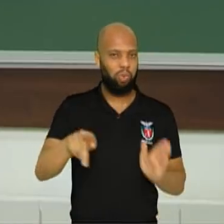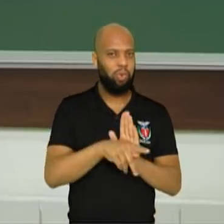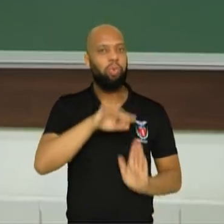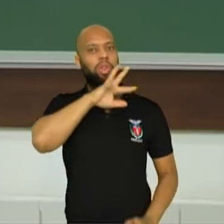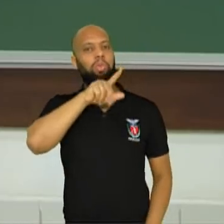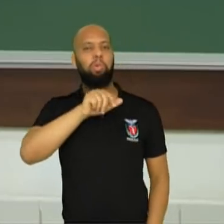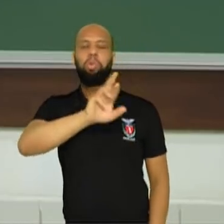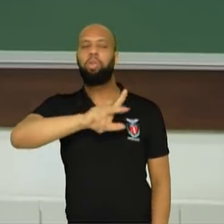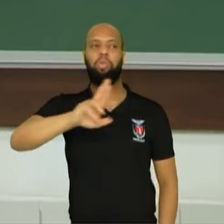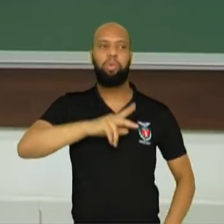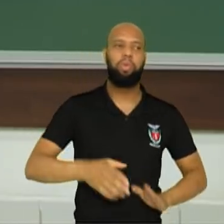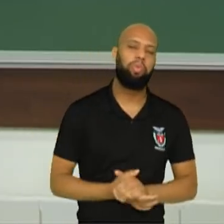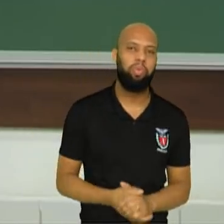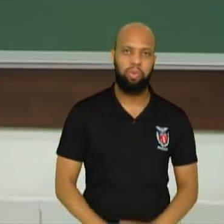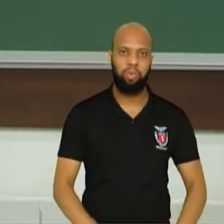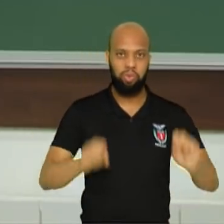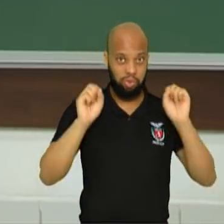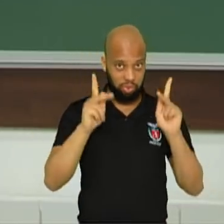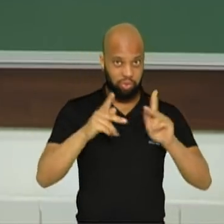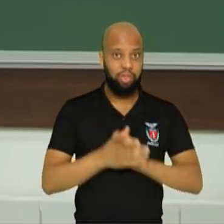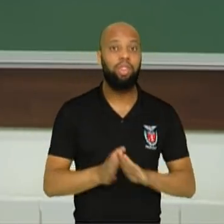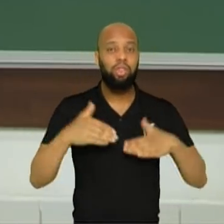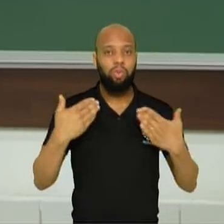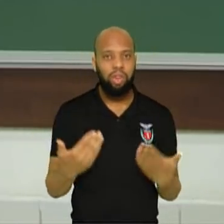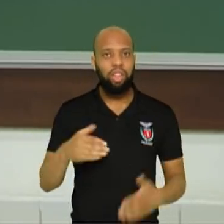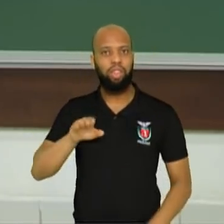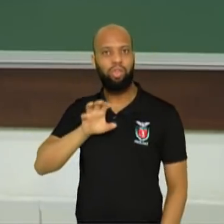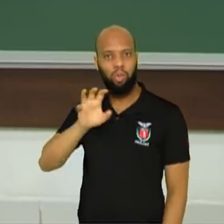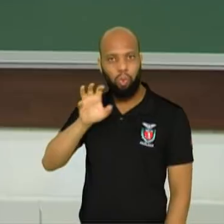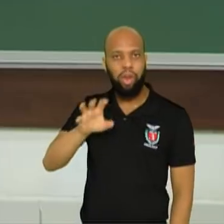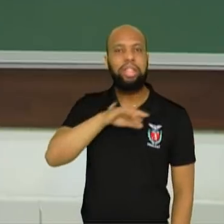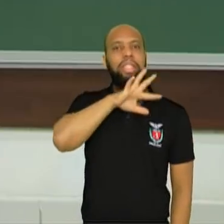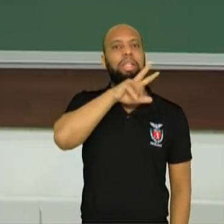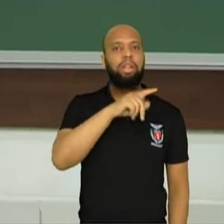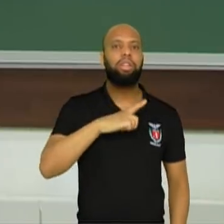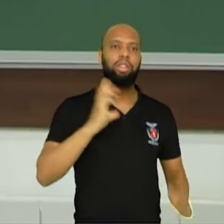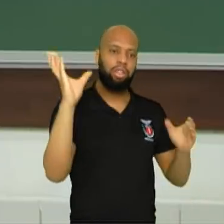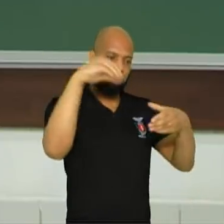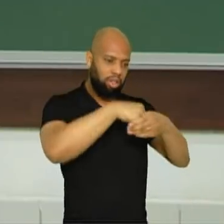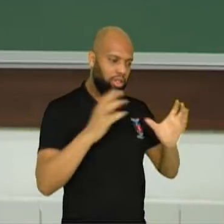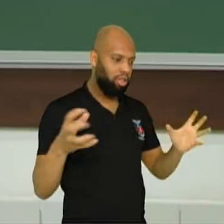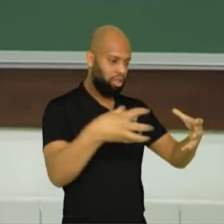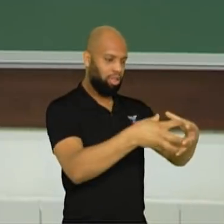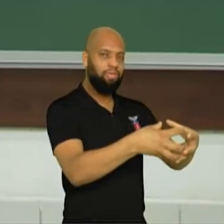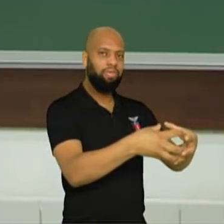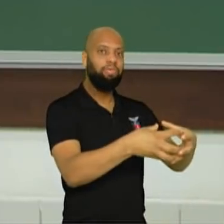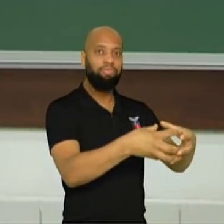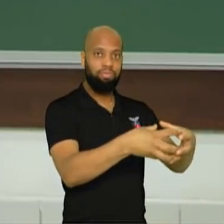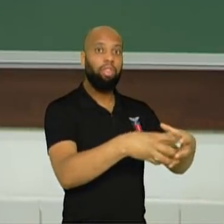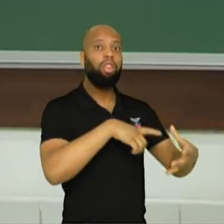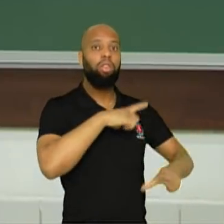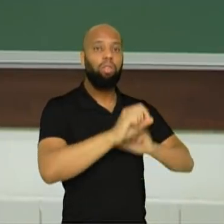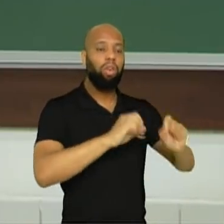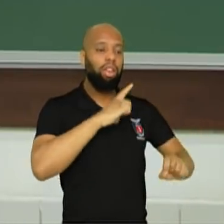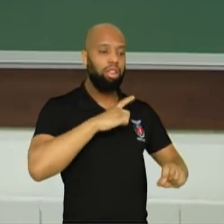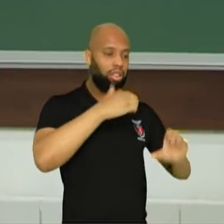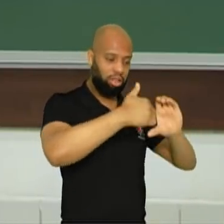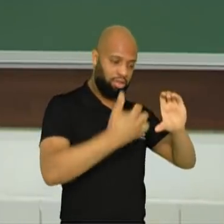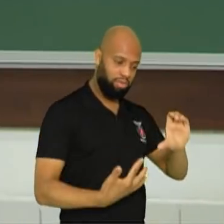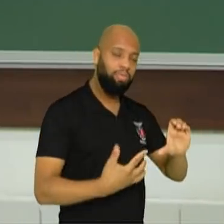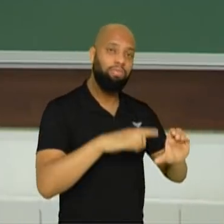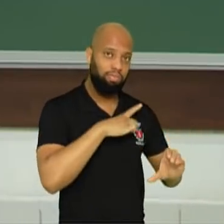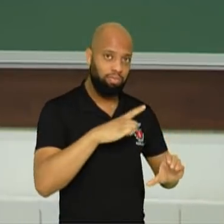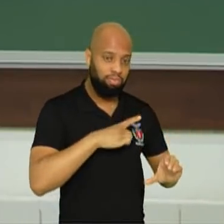animal, esquece, ok? A esponja, o animal que pertence ao grupo dos poríferos, ela tem uma